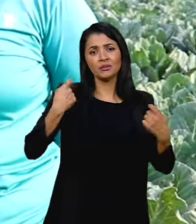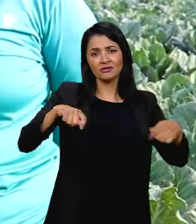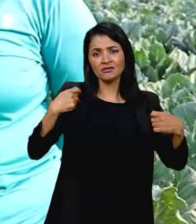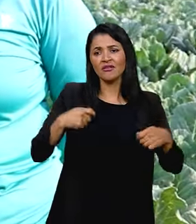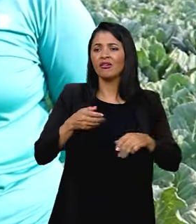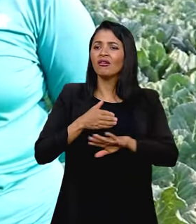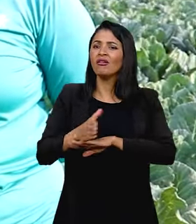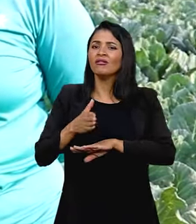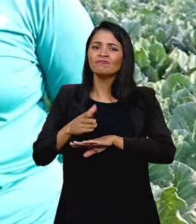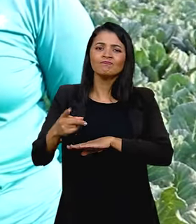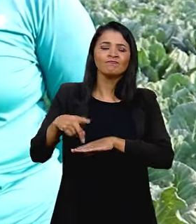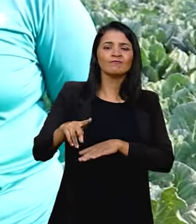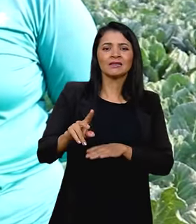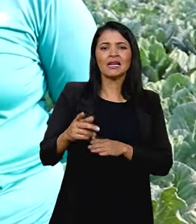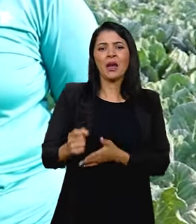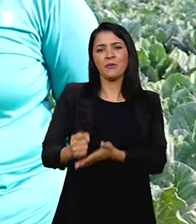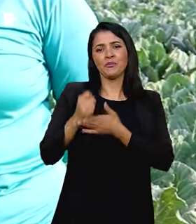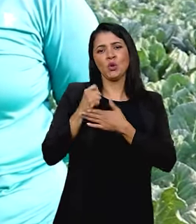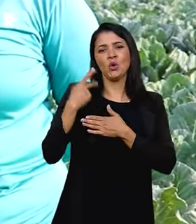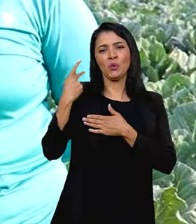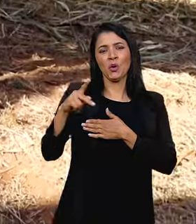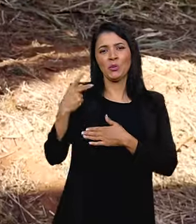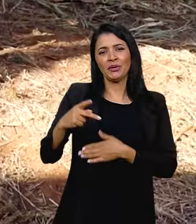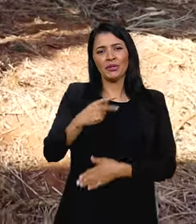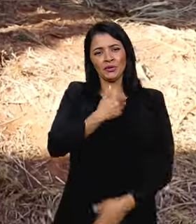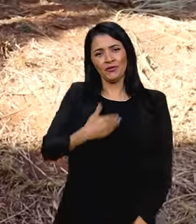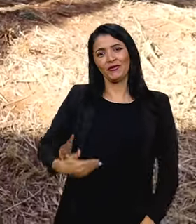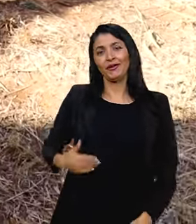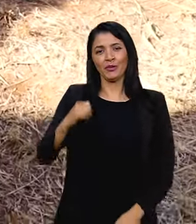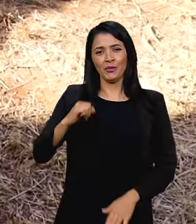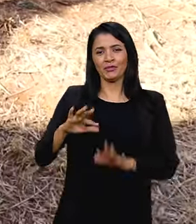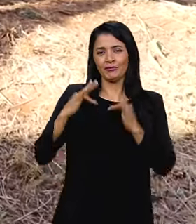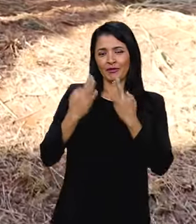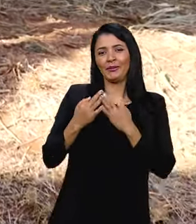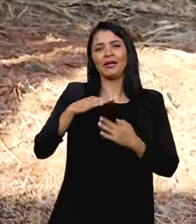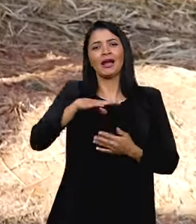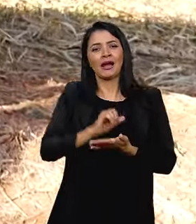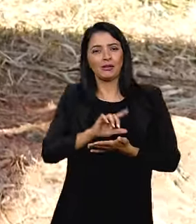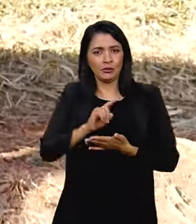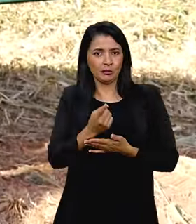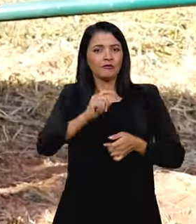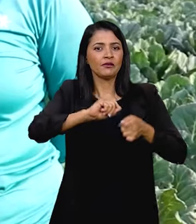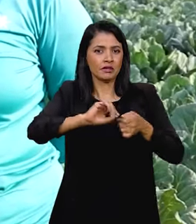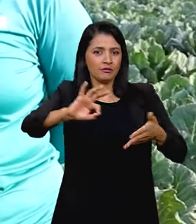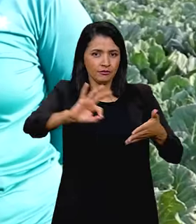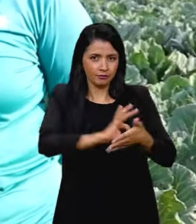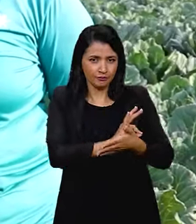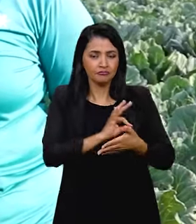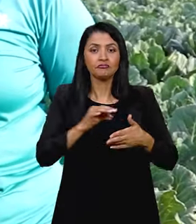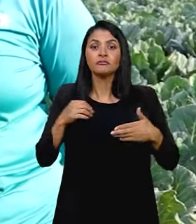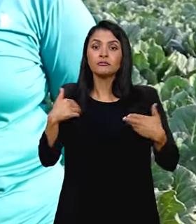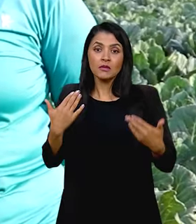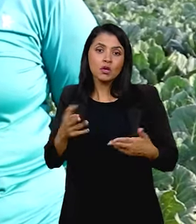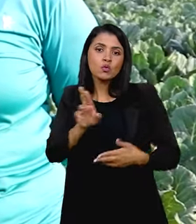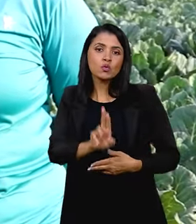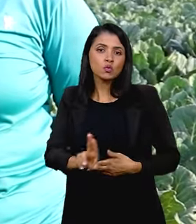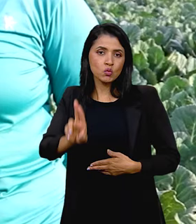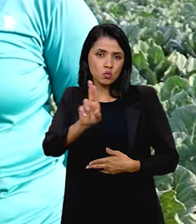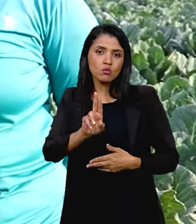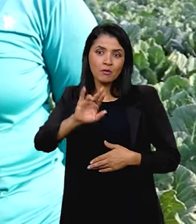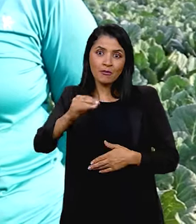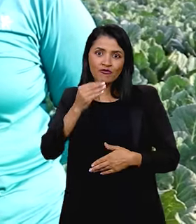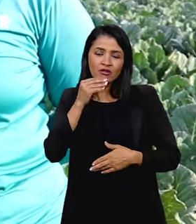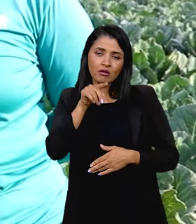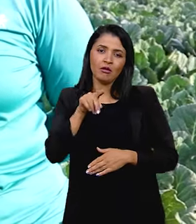nós precisar né de acessar esses auxílios do governo re bem Bolsa Família fizemos o cadastro né o Cadin único e aí